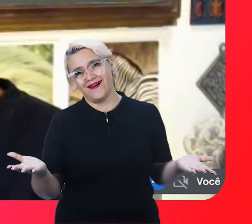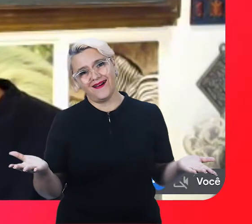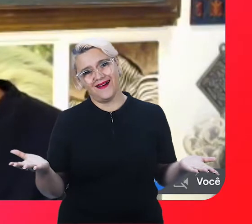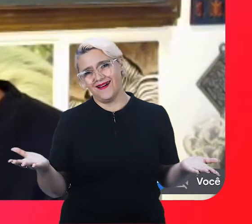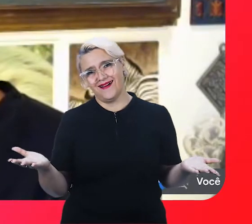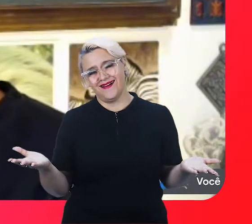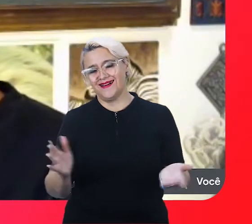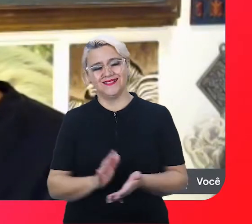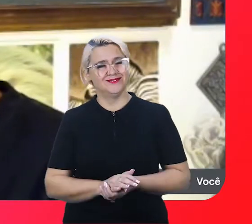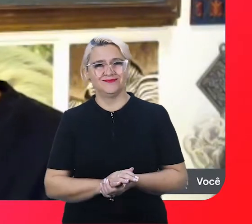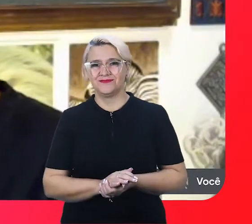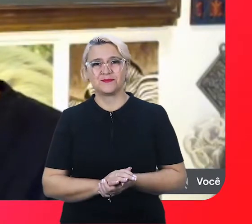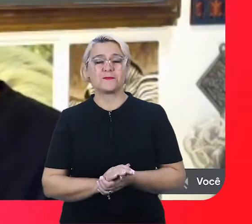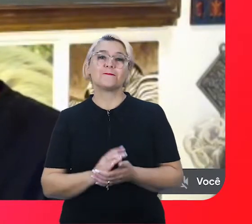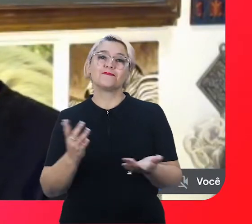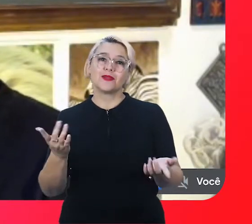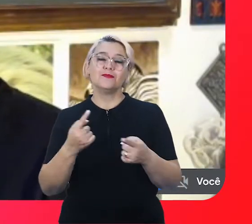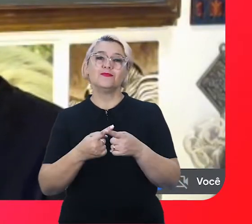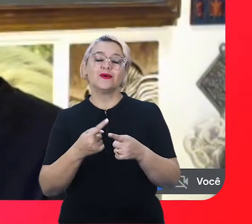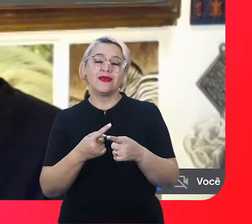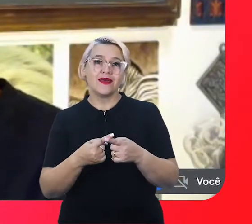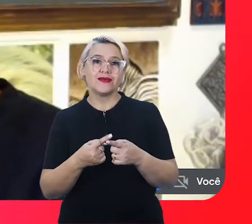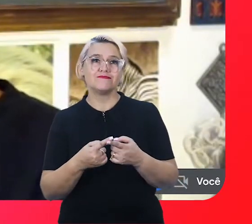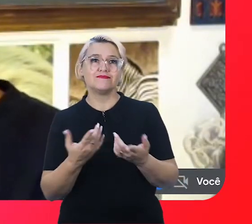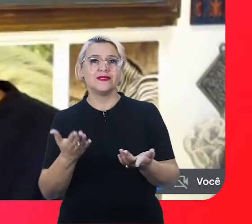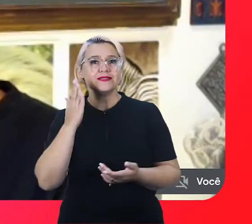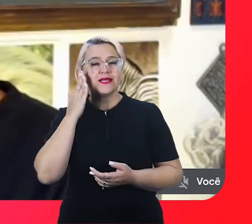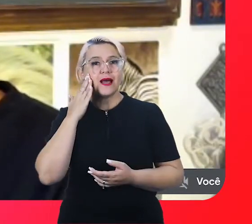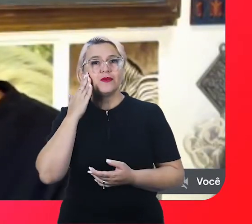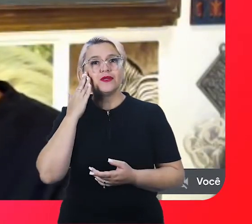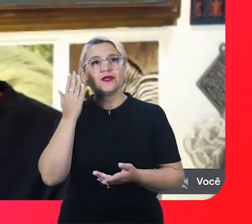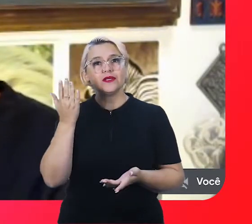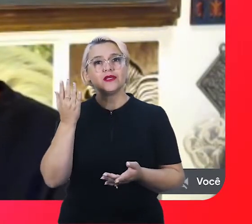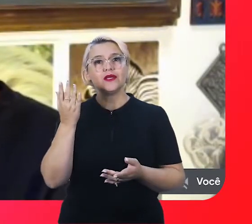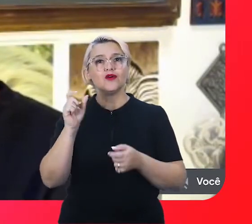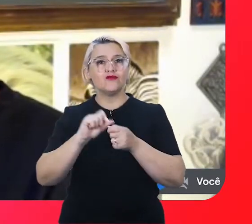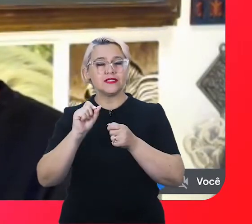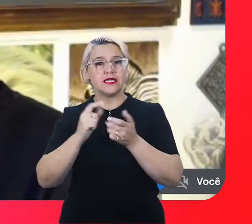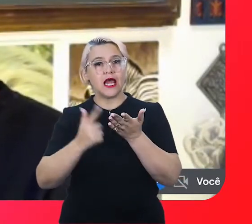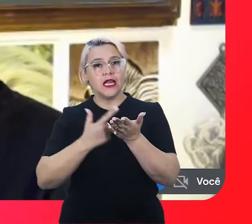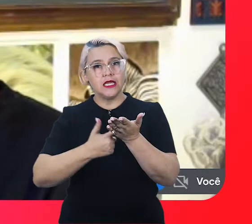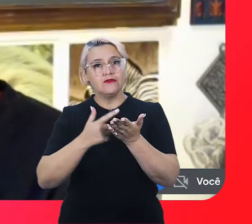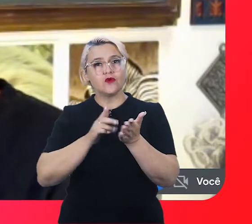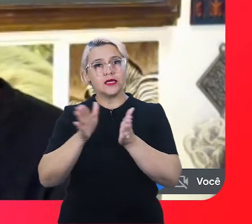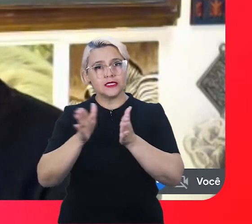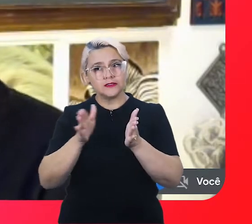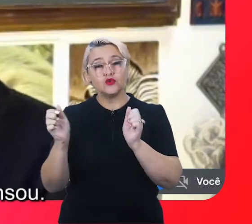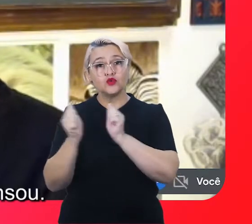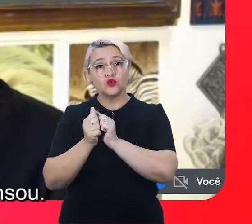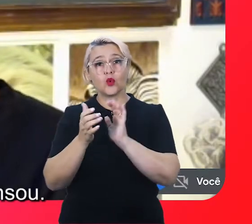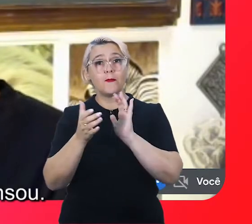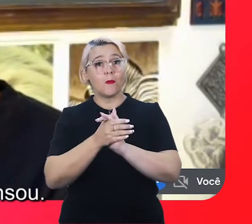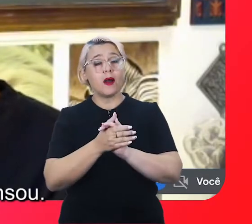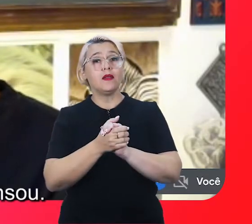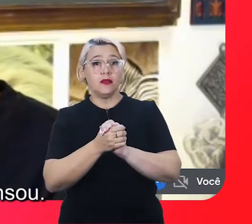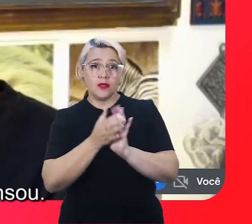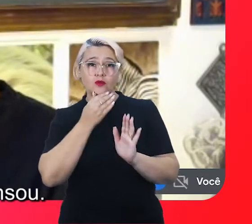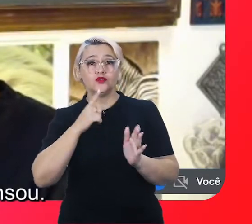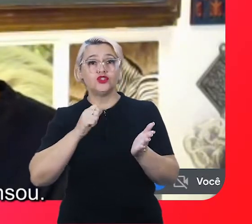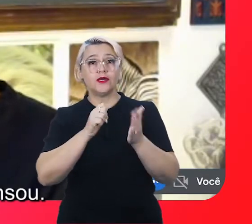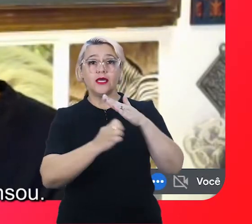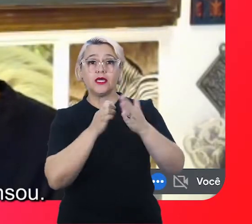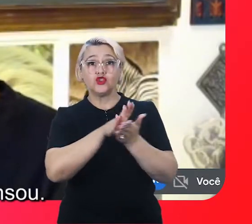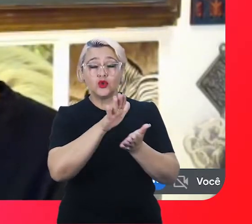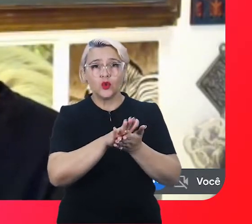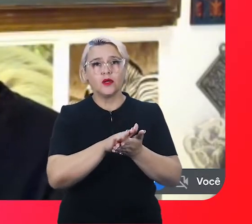Imagina, é porque a gente. Você sabe que eu fazia livro acessível muito com meu marido, né, que criou uma editora. E meu marido